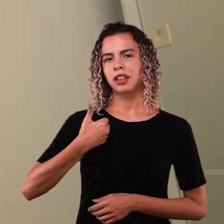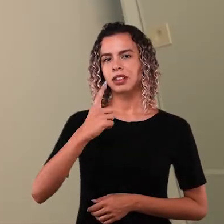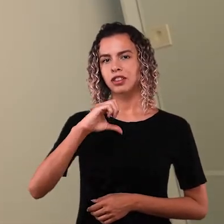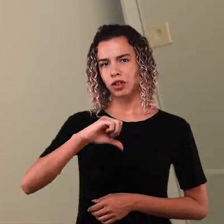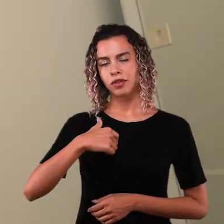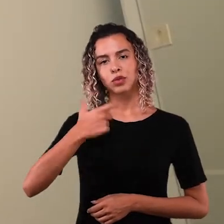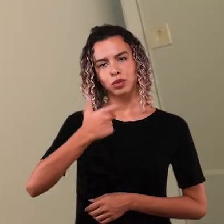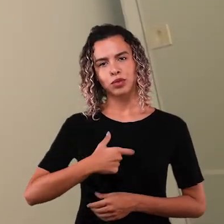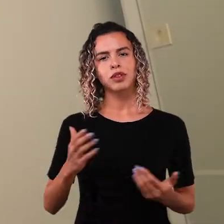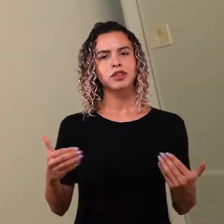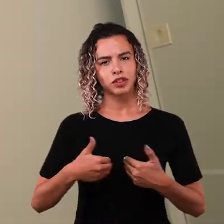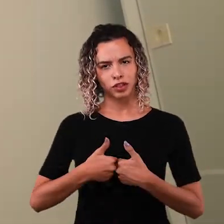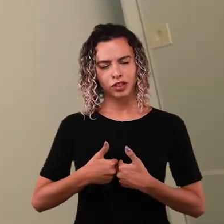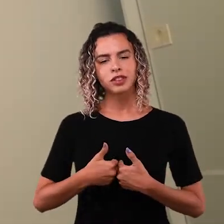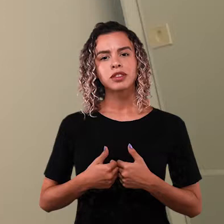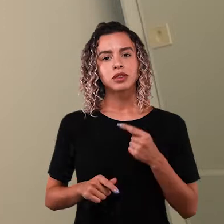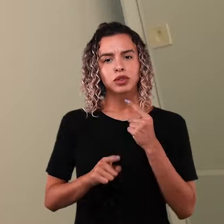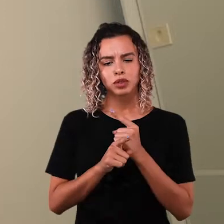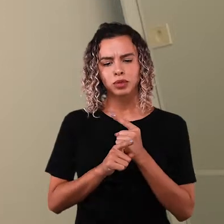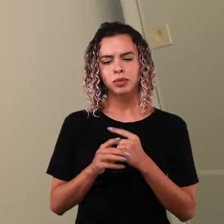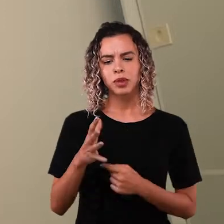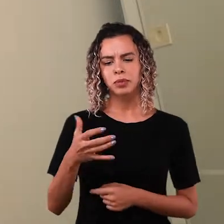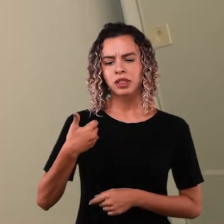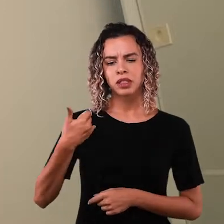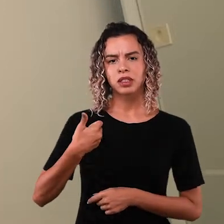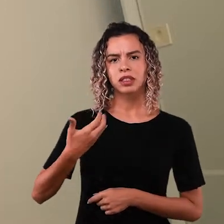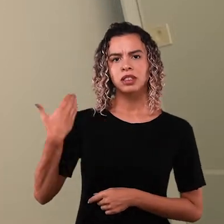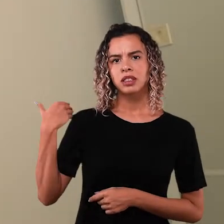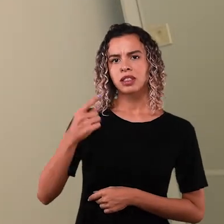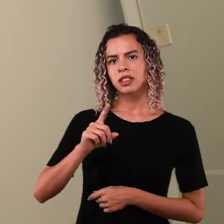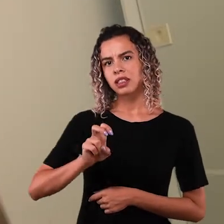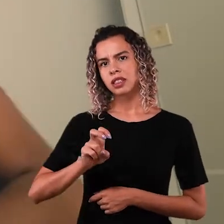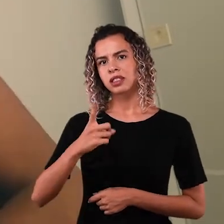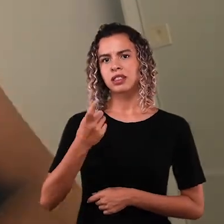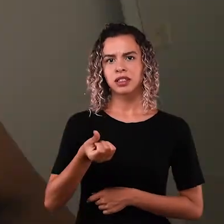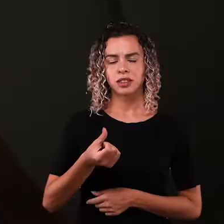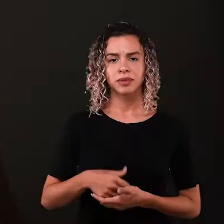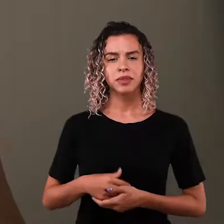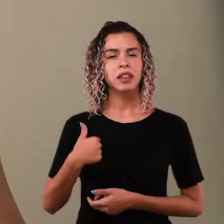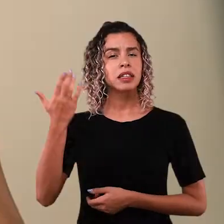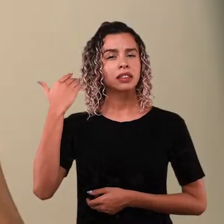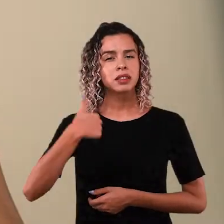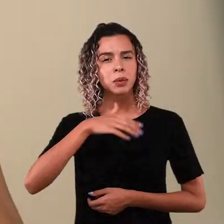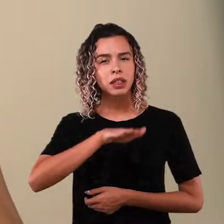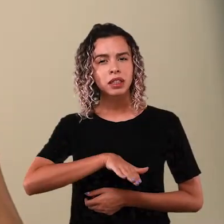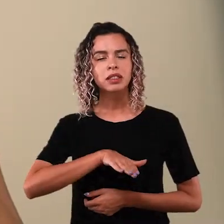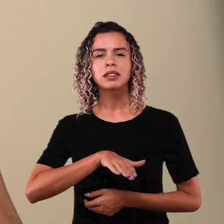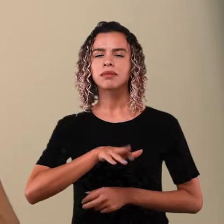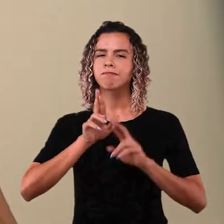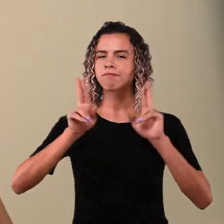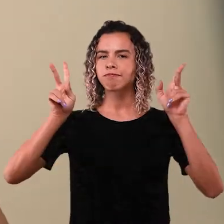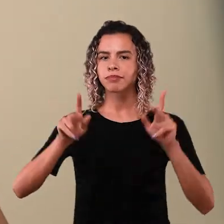anos, sou autista, fui diagnosticada ali por volta dos meus 15, 16 anos. Eu era uma criança